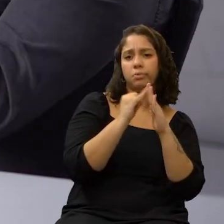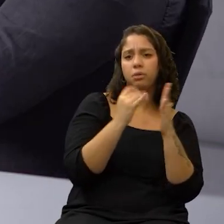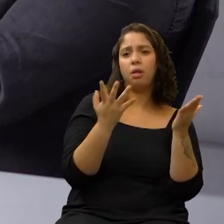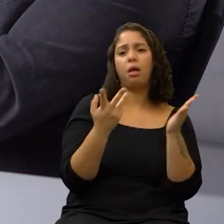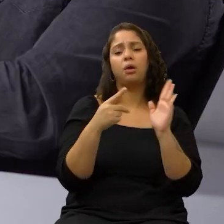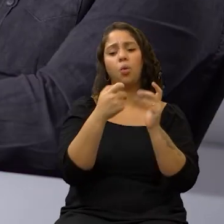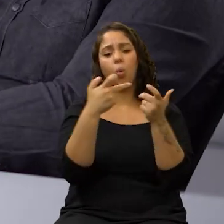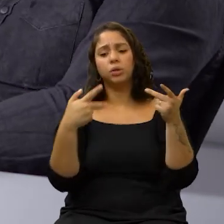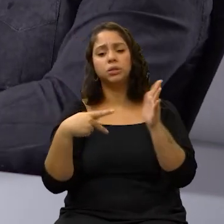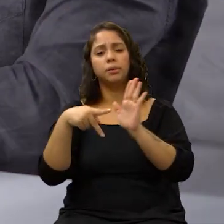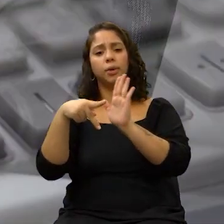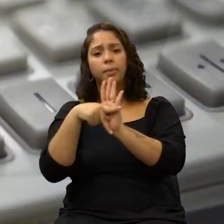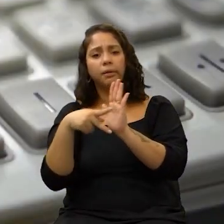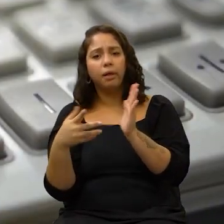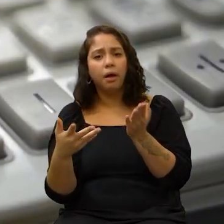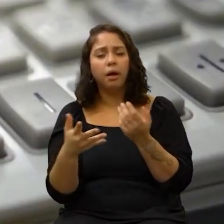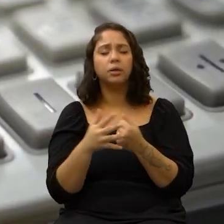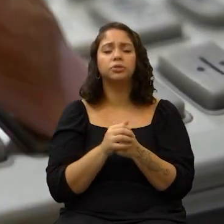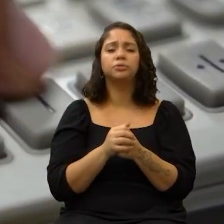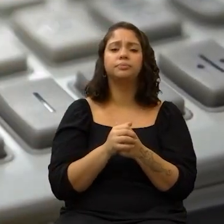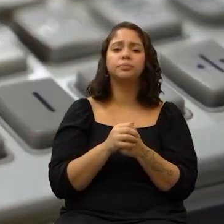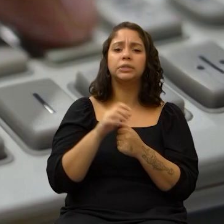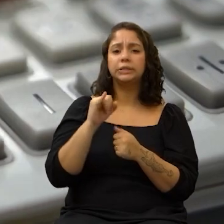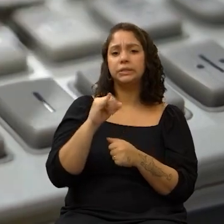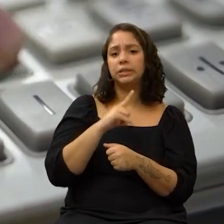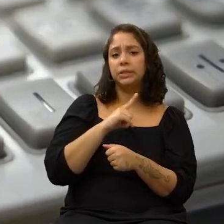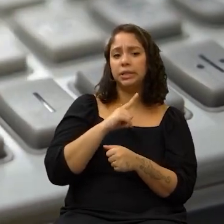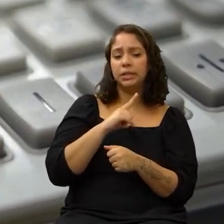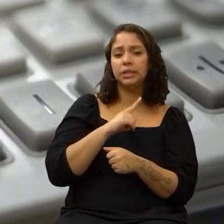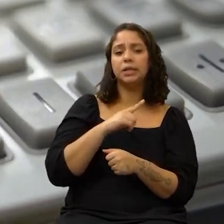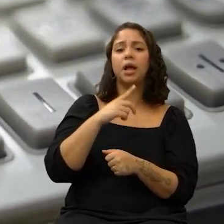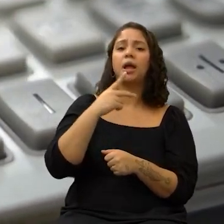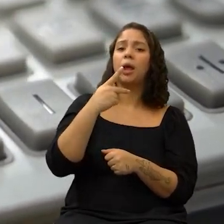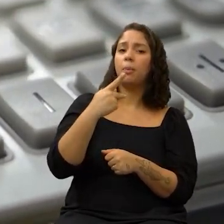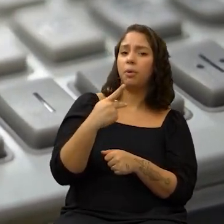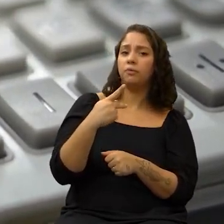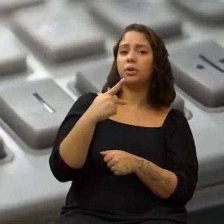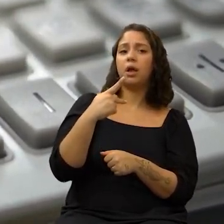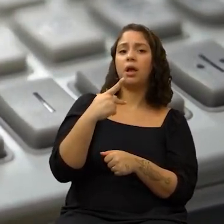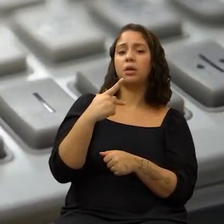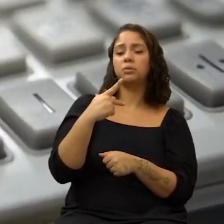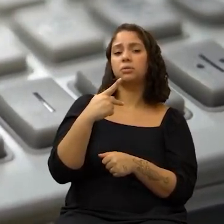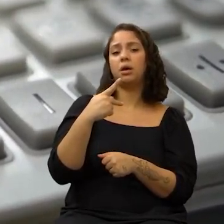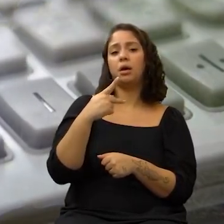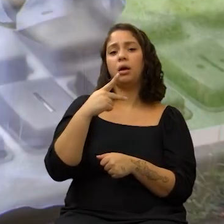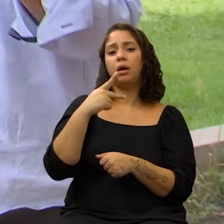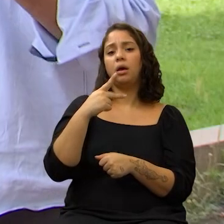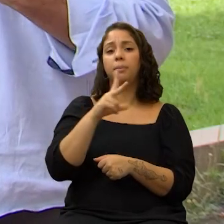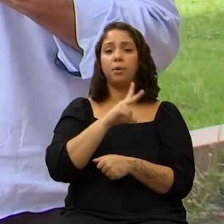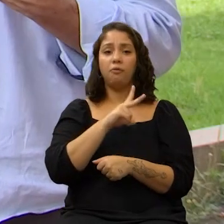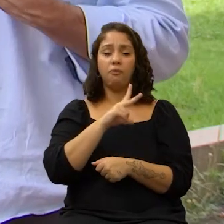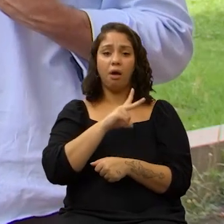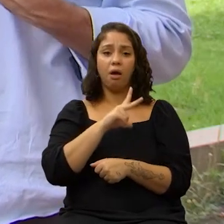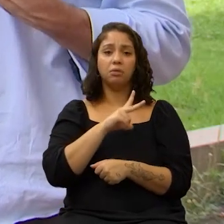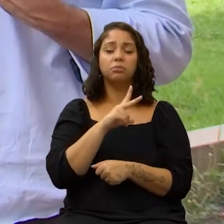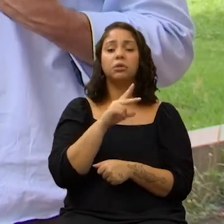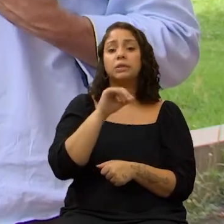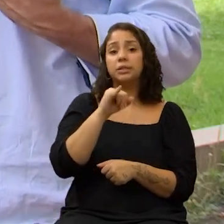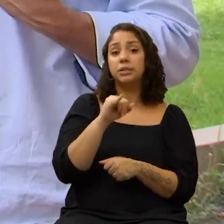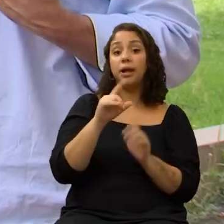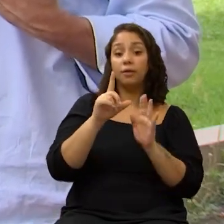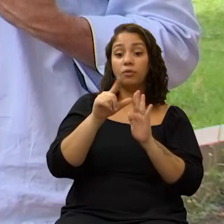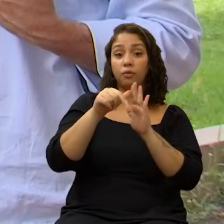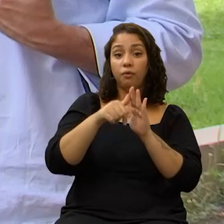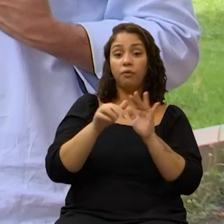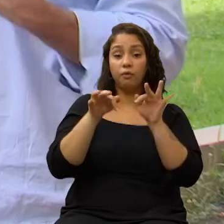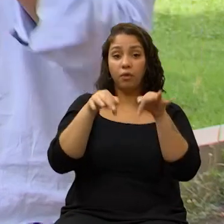propriedades, imóveis, se você tem ou não tem, por exemplo, previdência privada, se você tem ou não tem aplicação. O próprio banco te